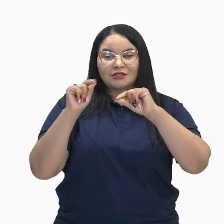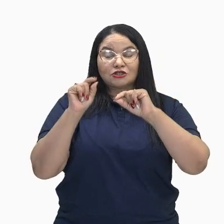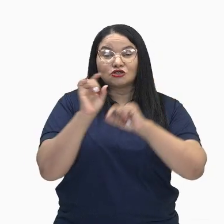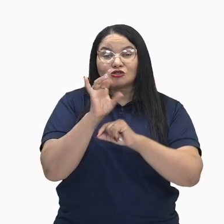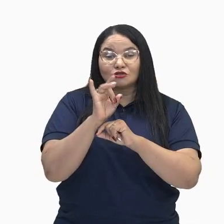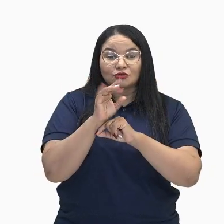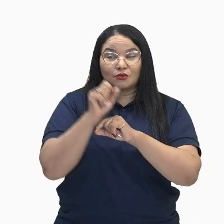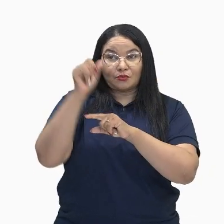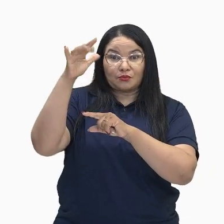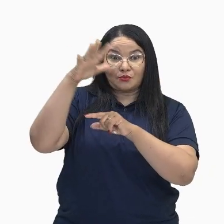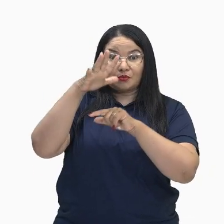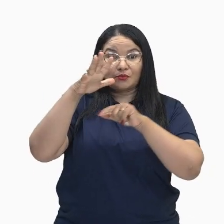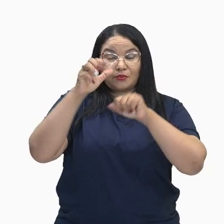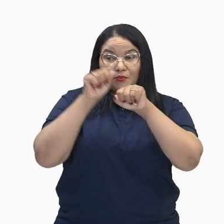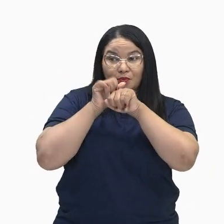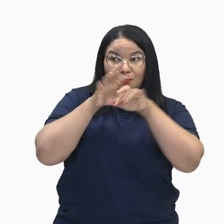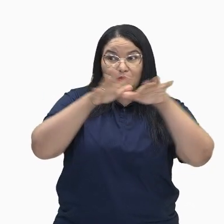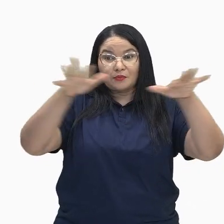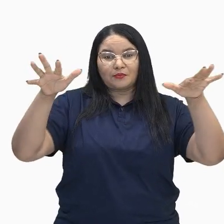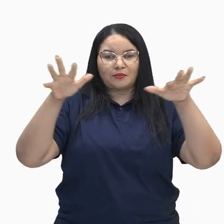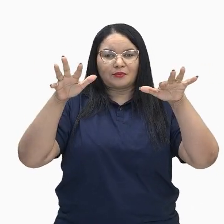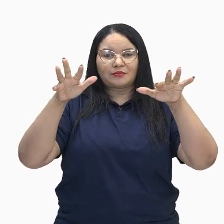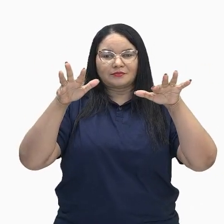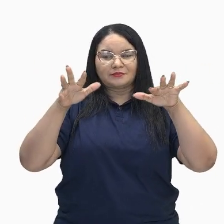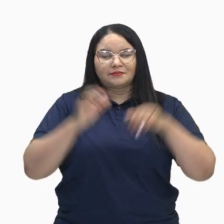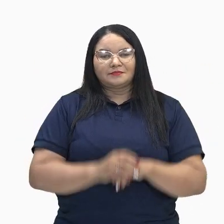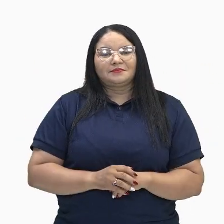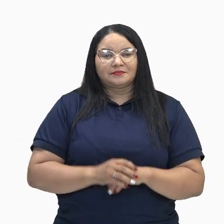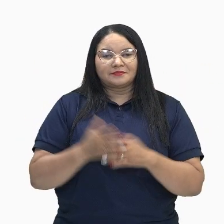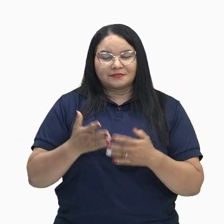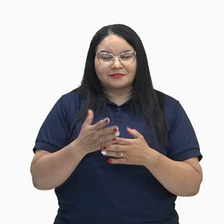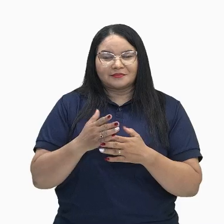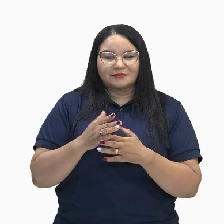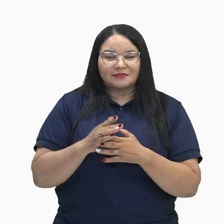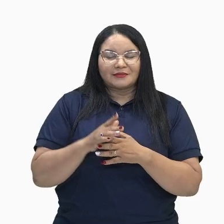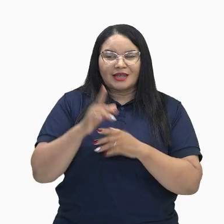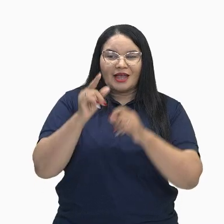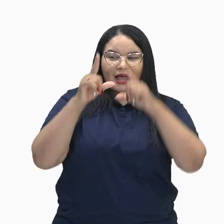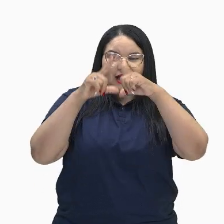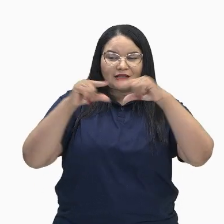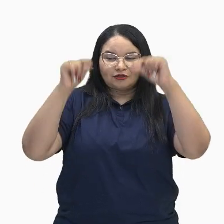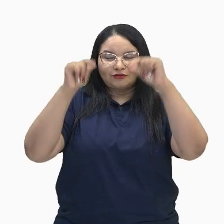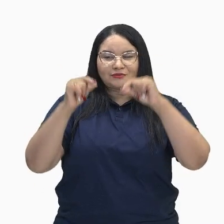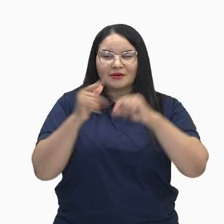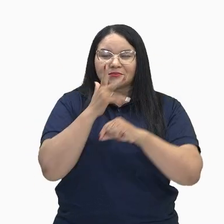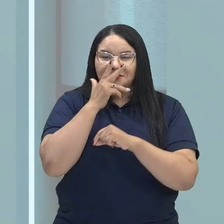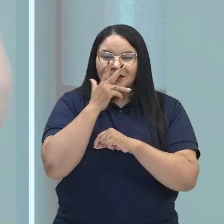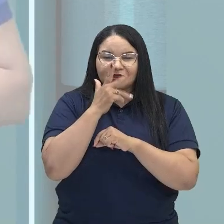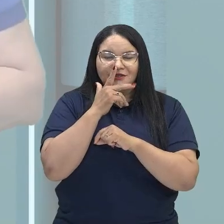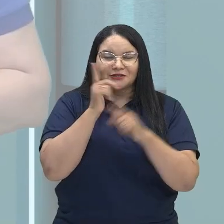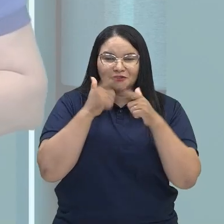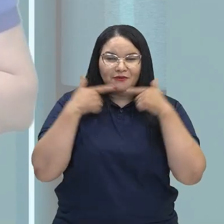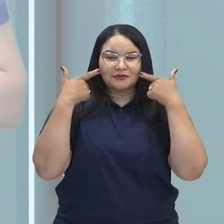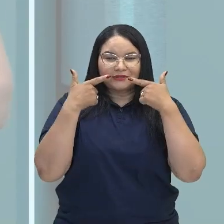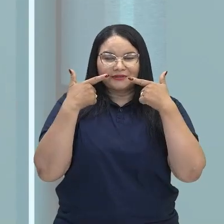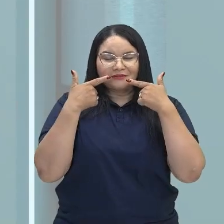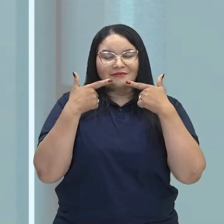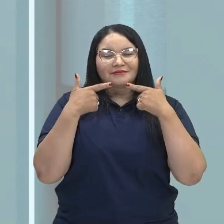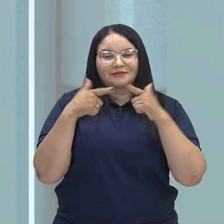ilumina, né? Então, a lua parecia sorrir. Então, essa é a personificação.